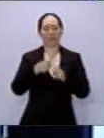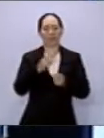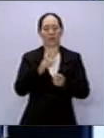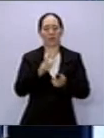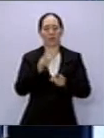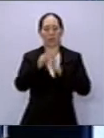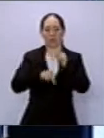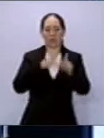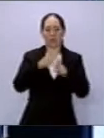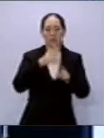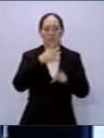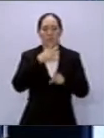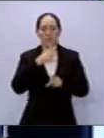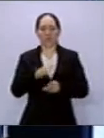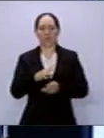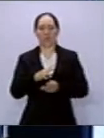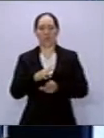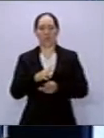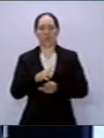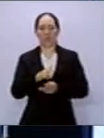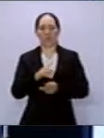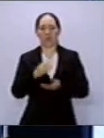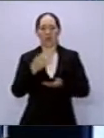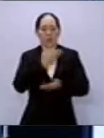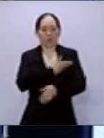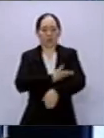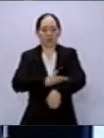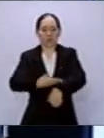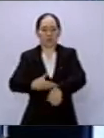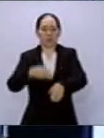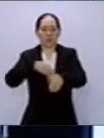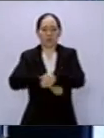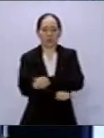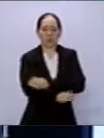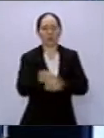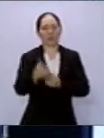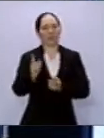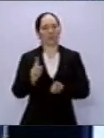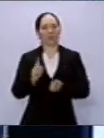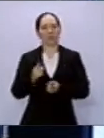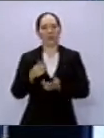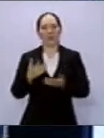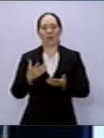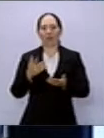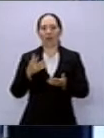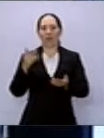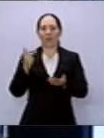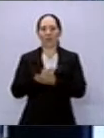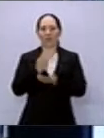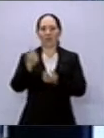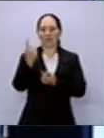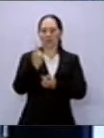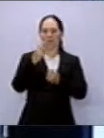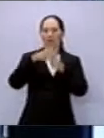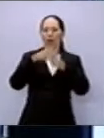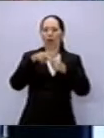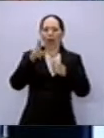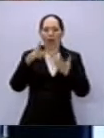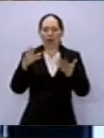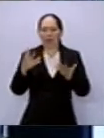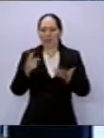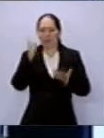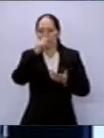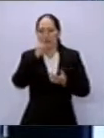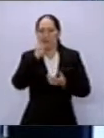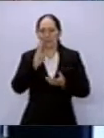da população dos direitos que tem e não está habituado a ter serviço público de qualidade e quando isso acontece acha que esse profissional que está